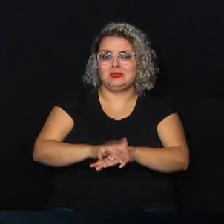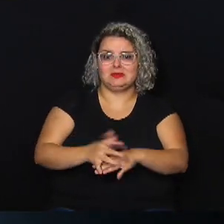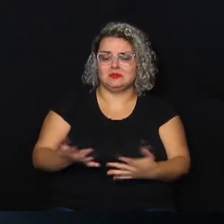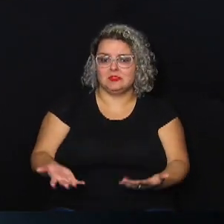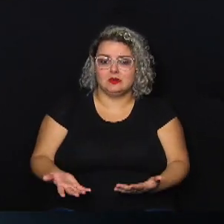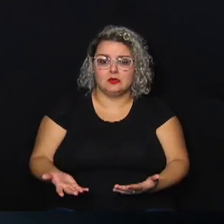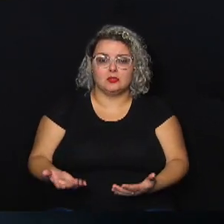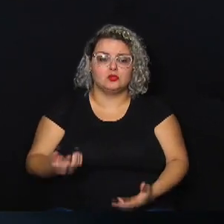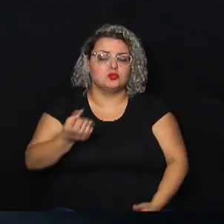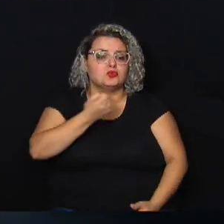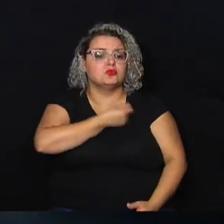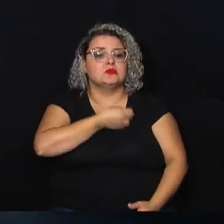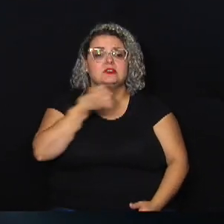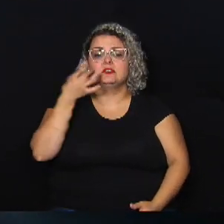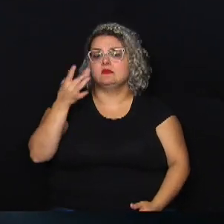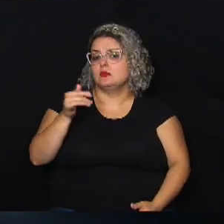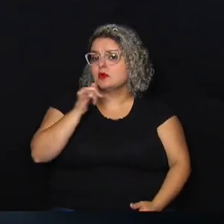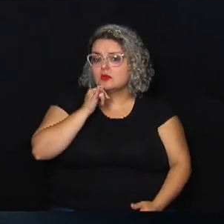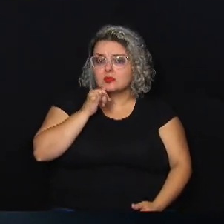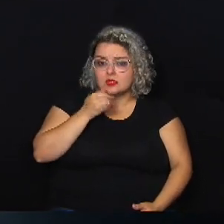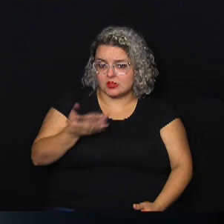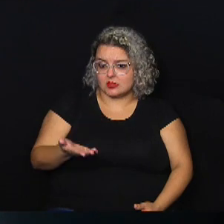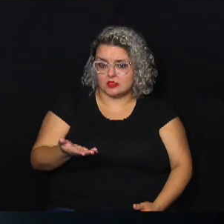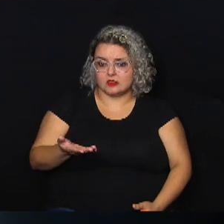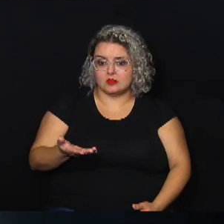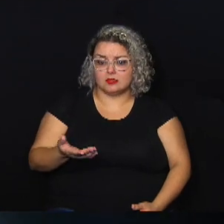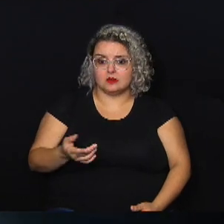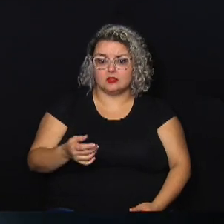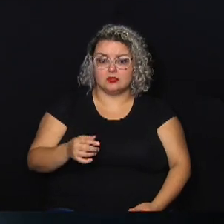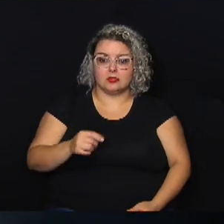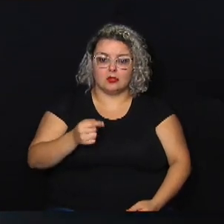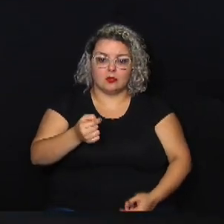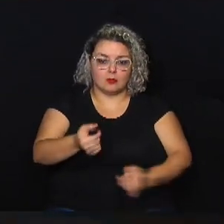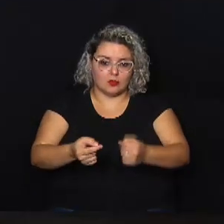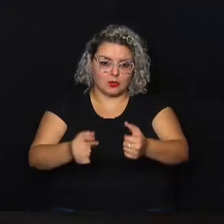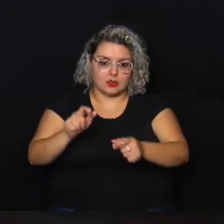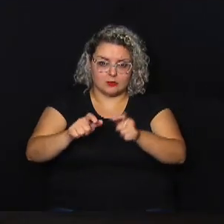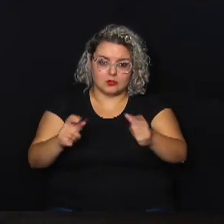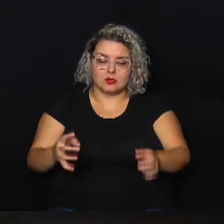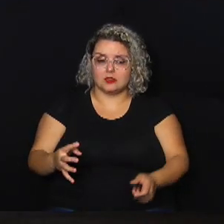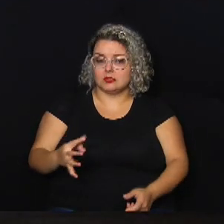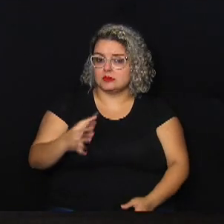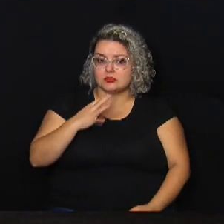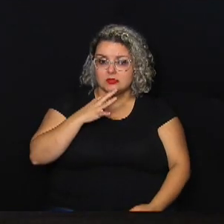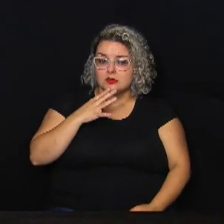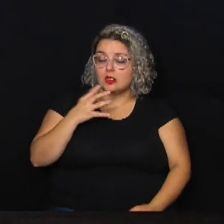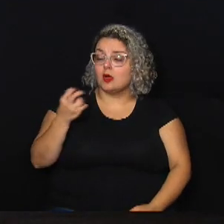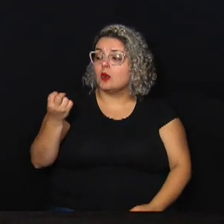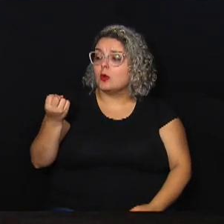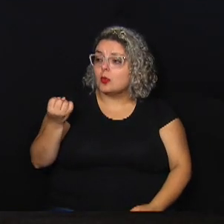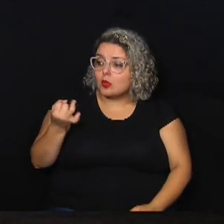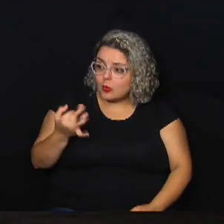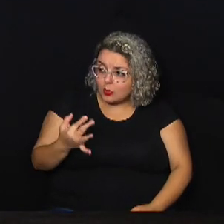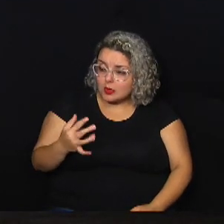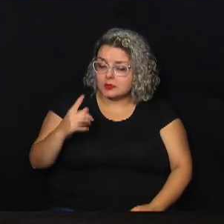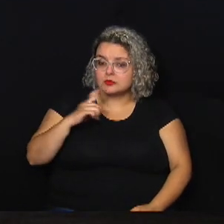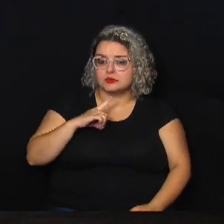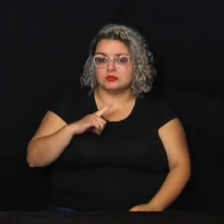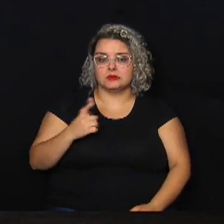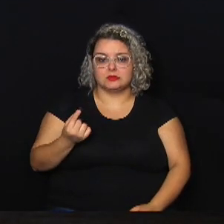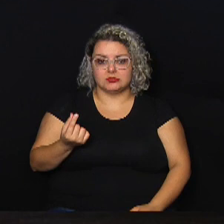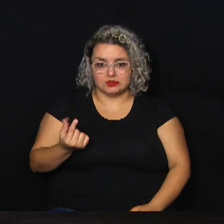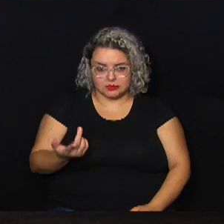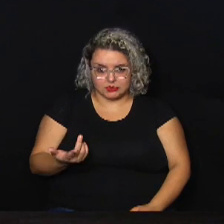fáceis. Eu vou dar um exemplo que pouca gente conhece. Se eu te perguntar assim, quanto você deve ter dinheiro